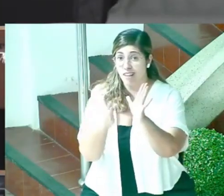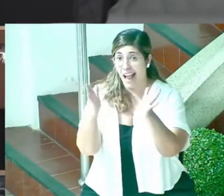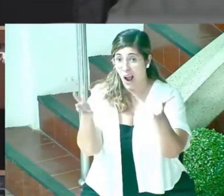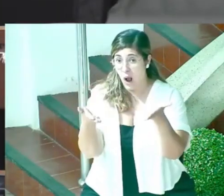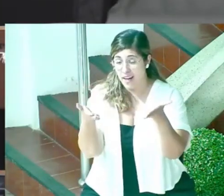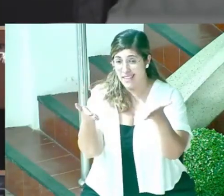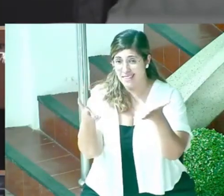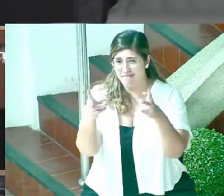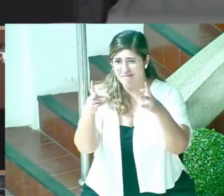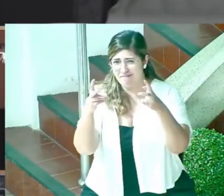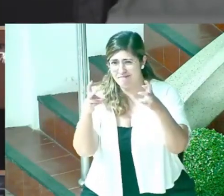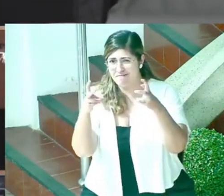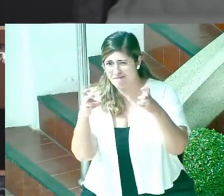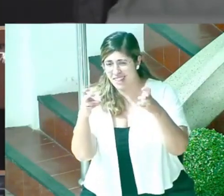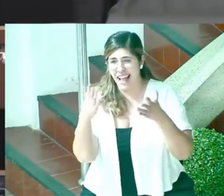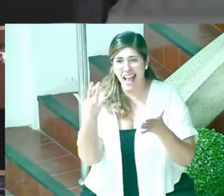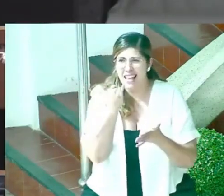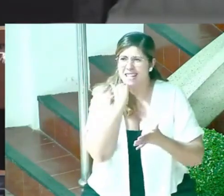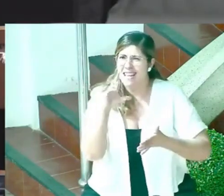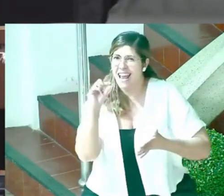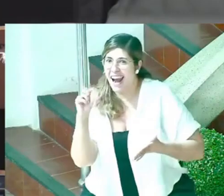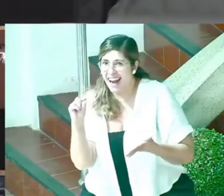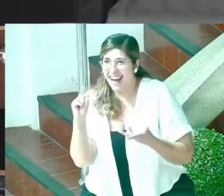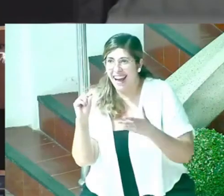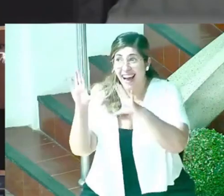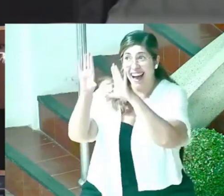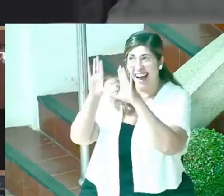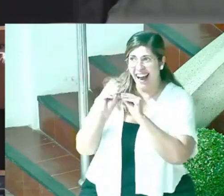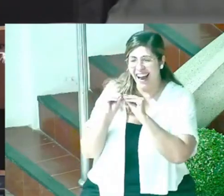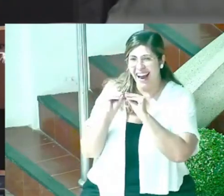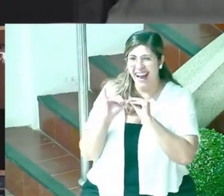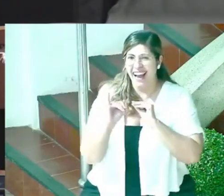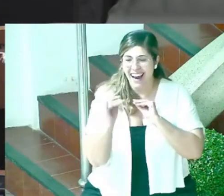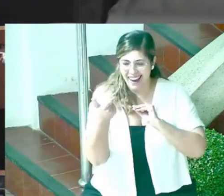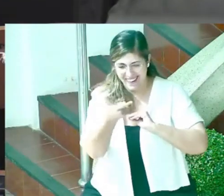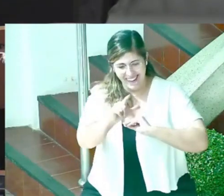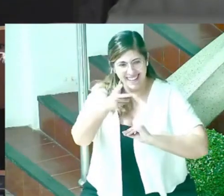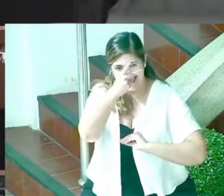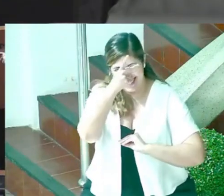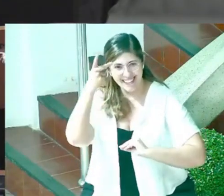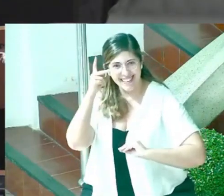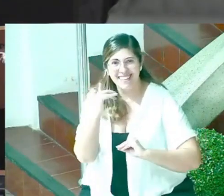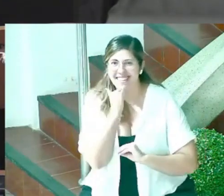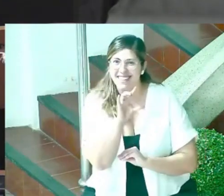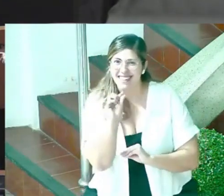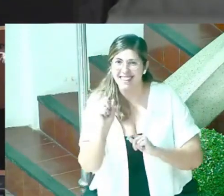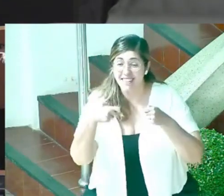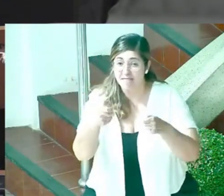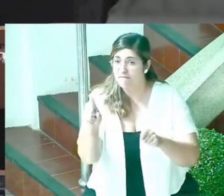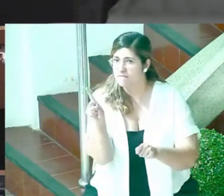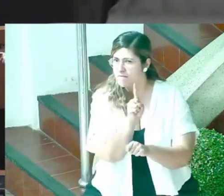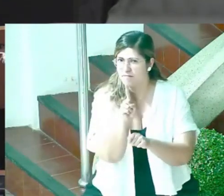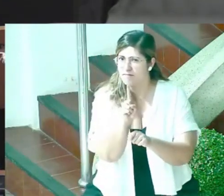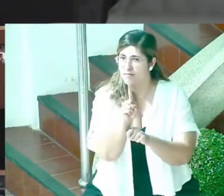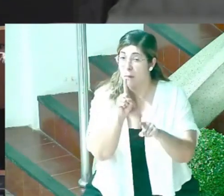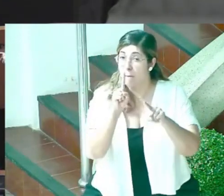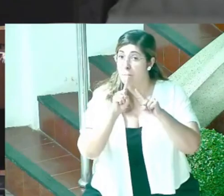vossas ofensas. Vamos orar? Senhor, fala conosco através da Tua